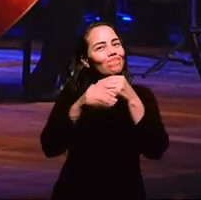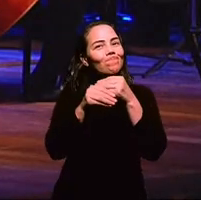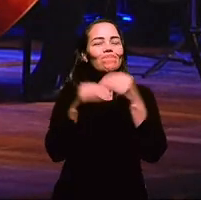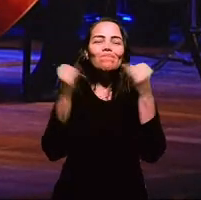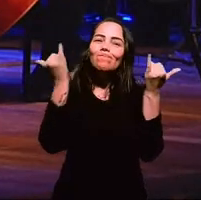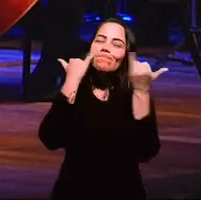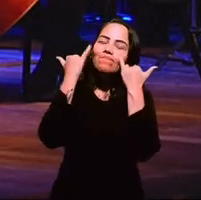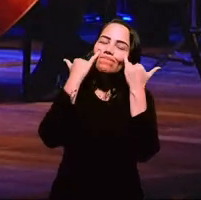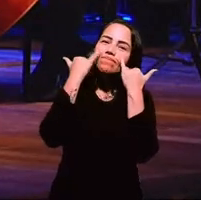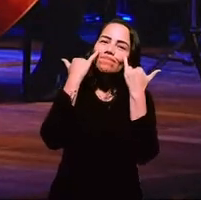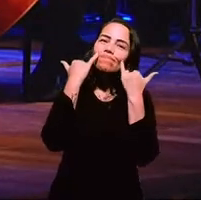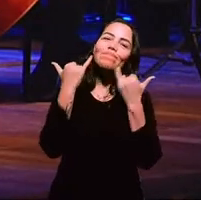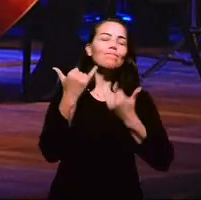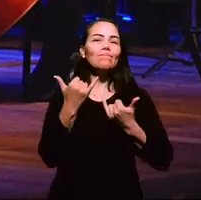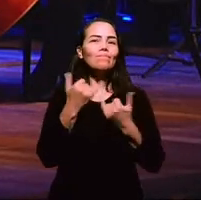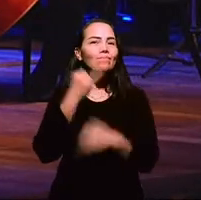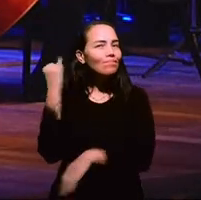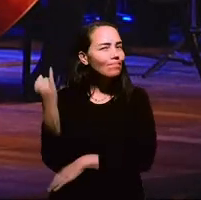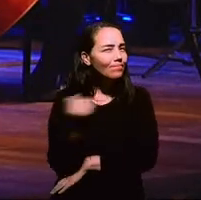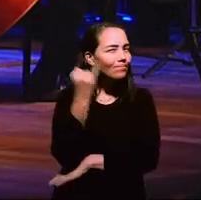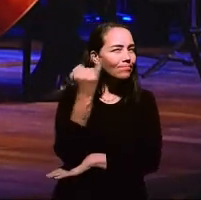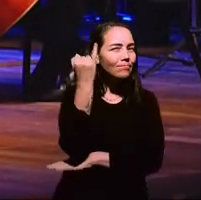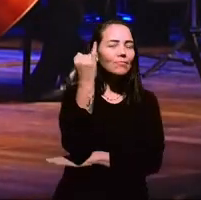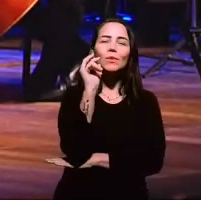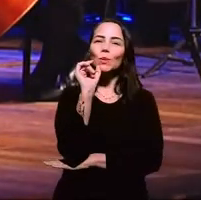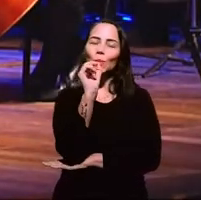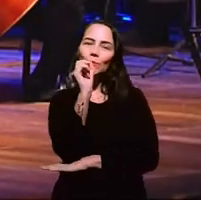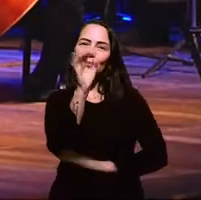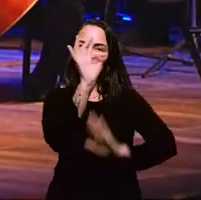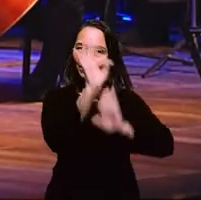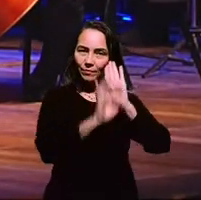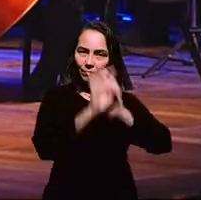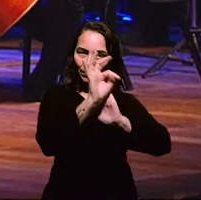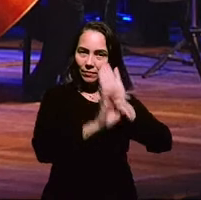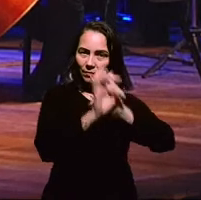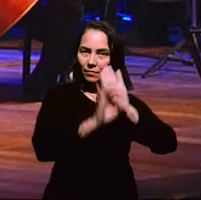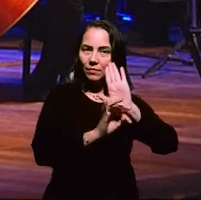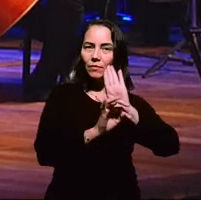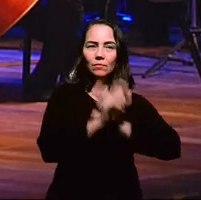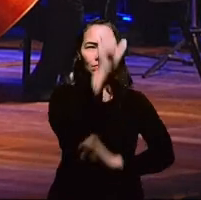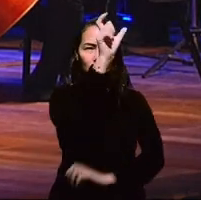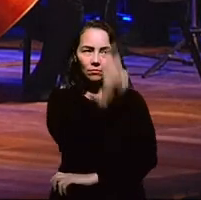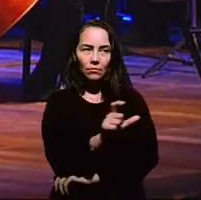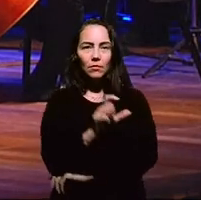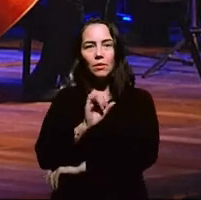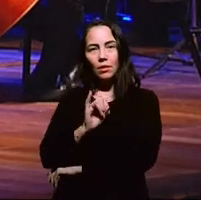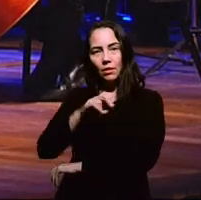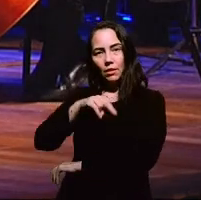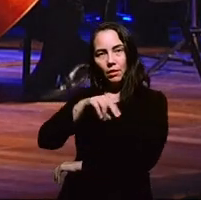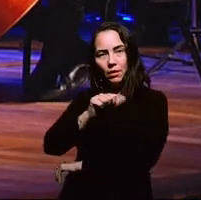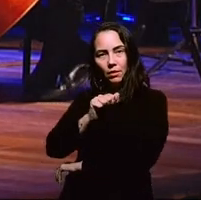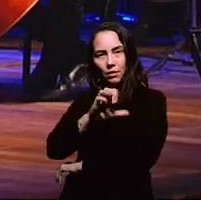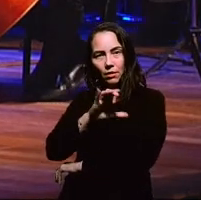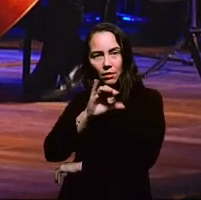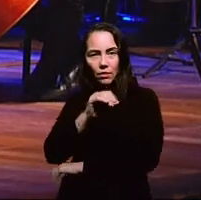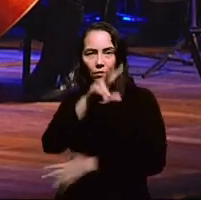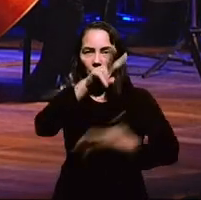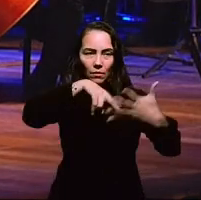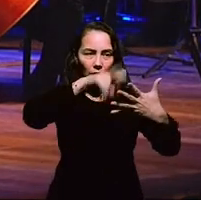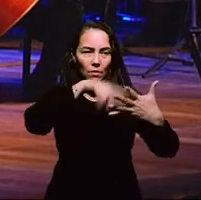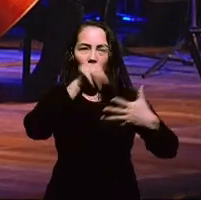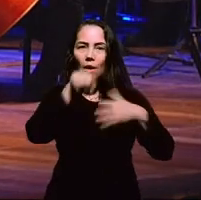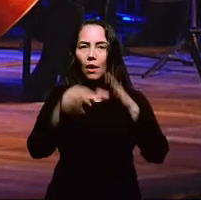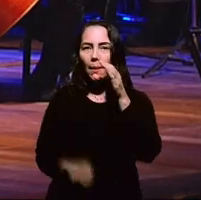né? O texto, né, que o senhor Inácio, ele leu, ele é de autoria do